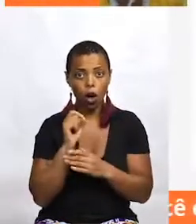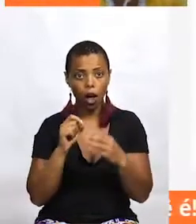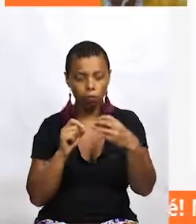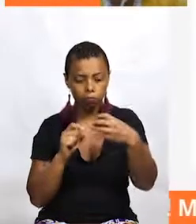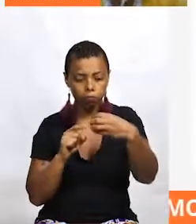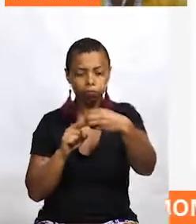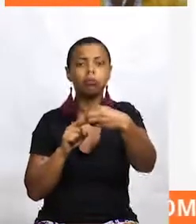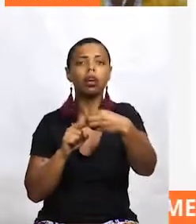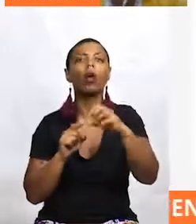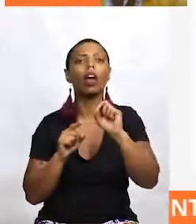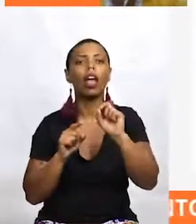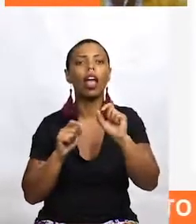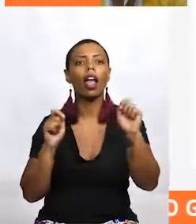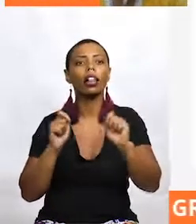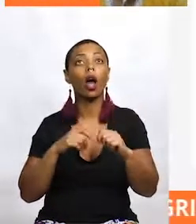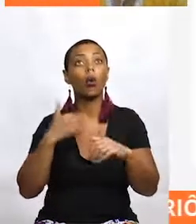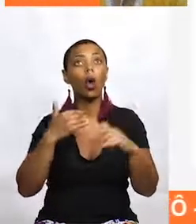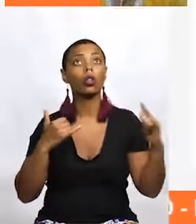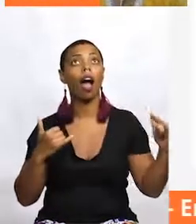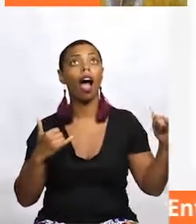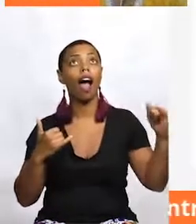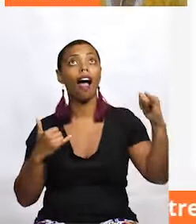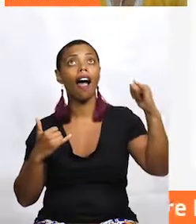matar, acabar com os aviões inimigos.